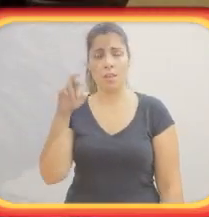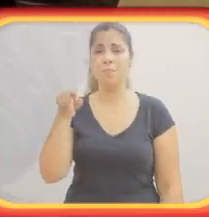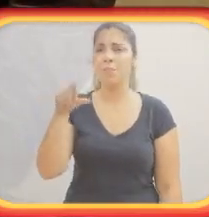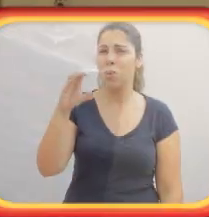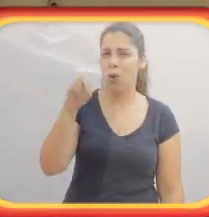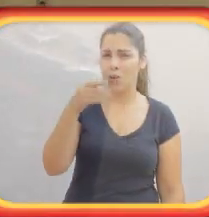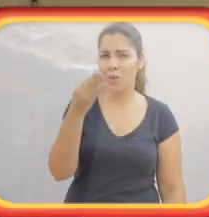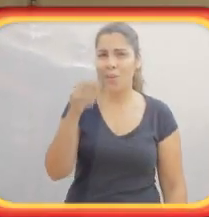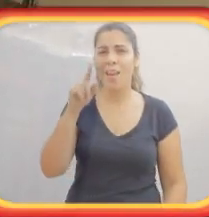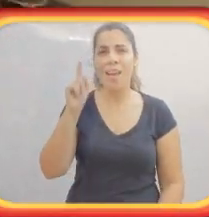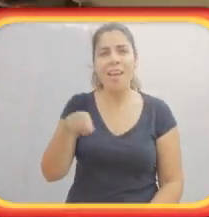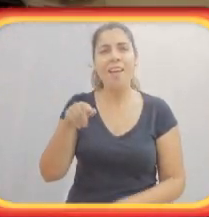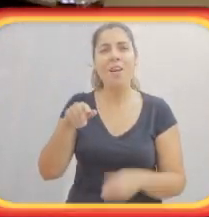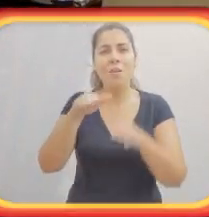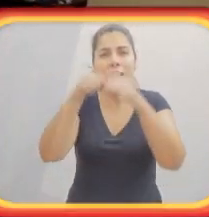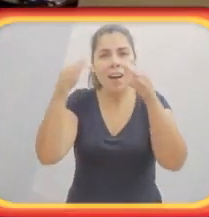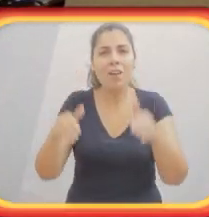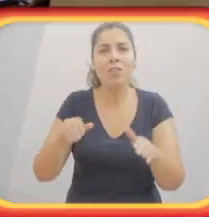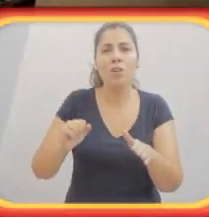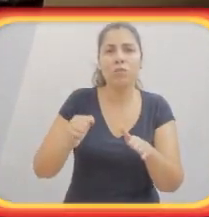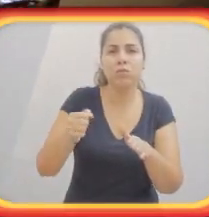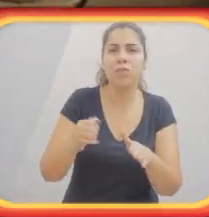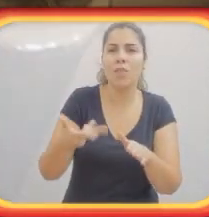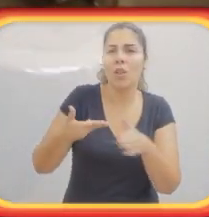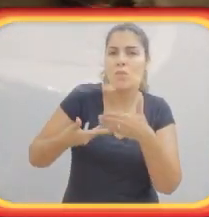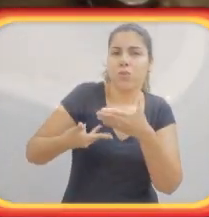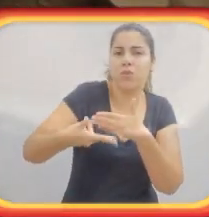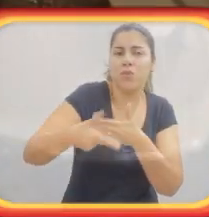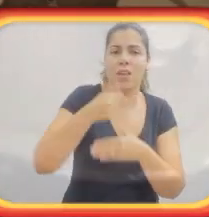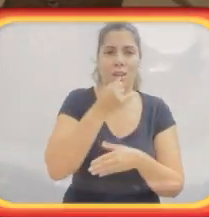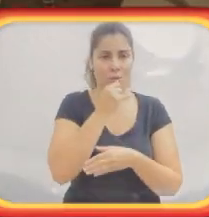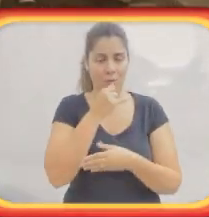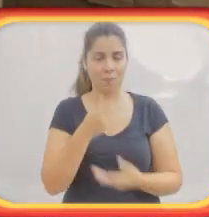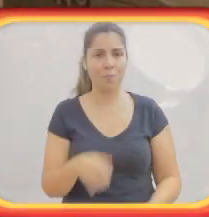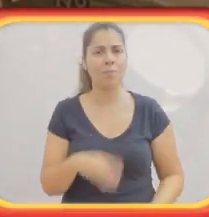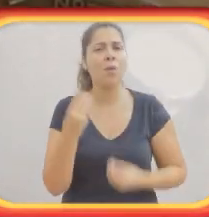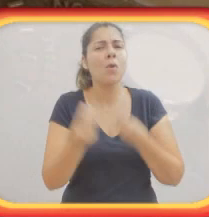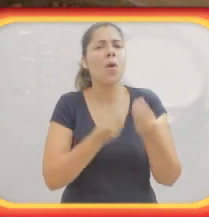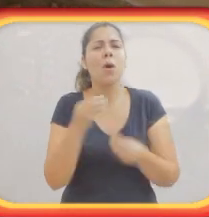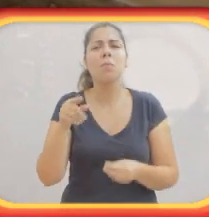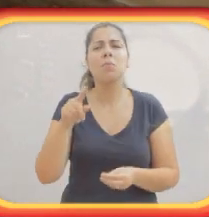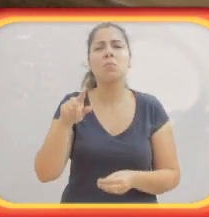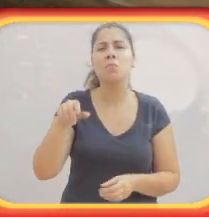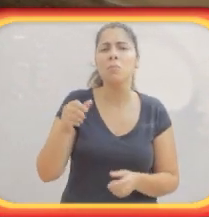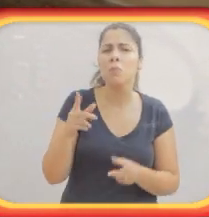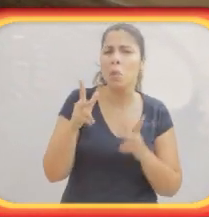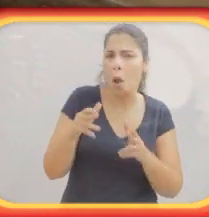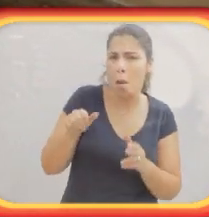para o museu. Aqui temos o chamado controller. O controller é